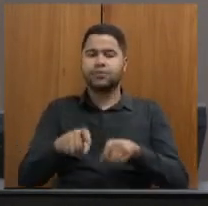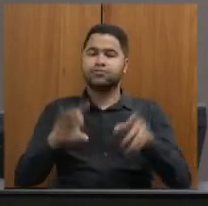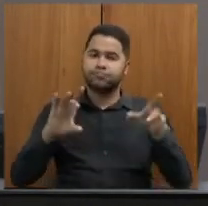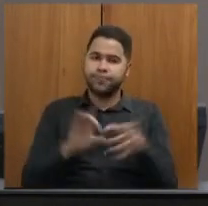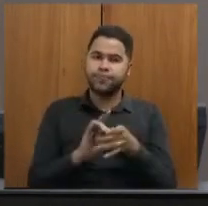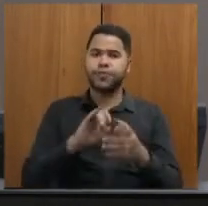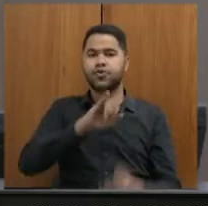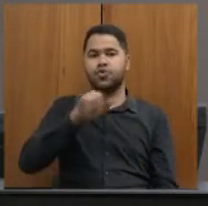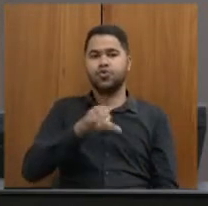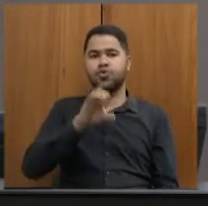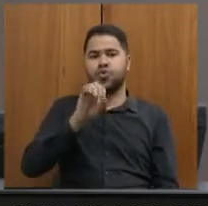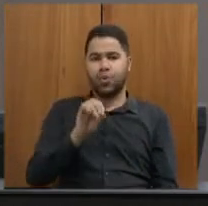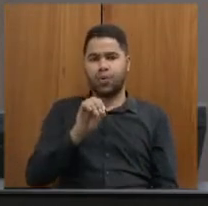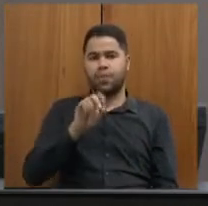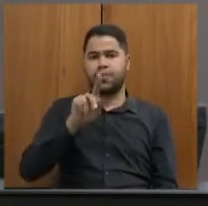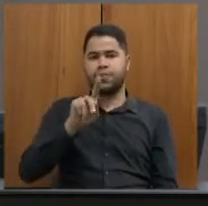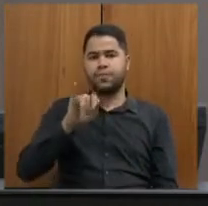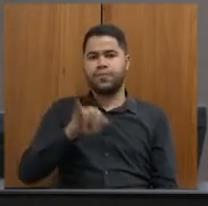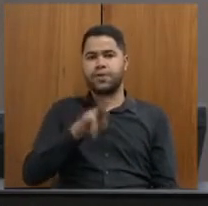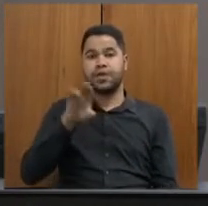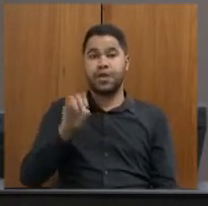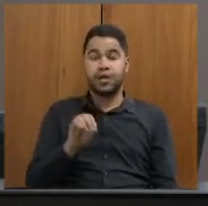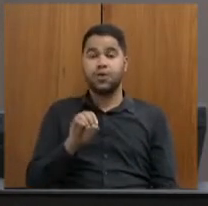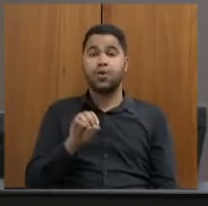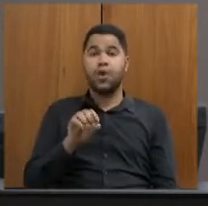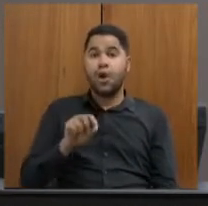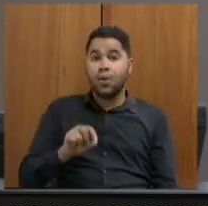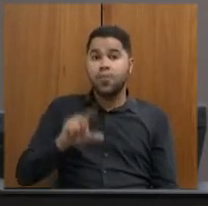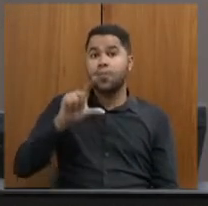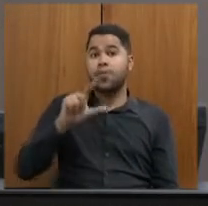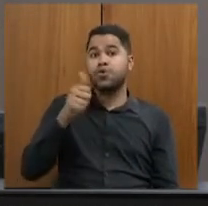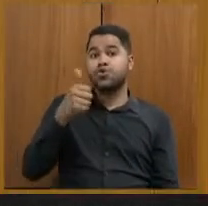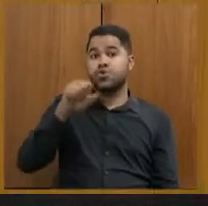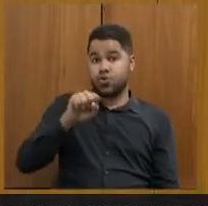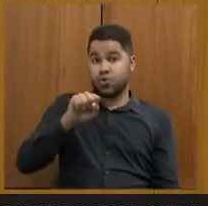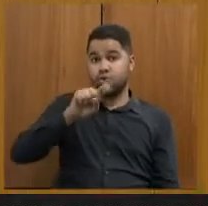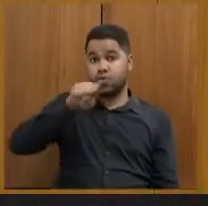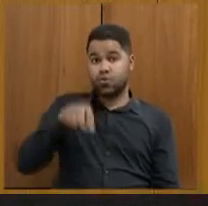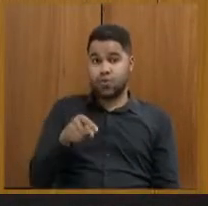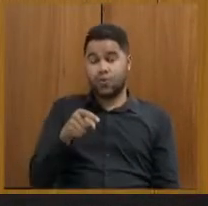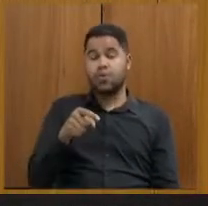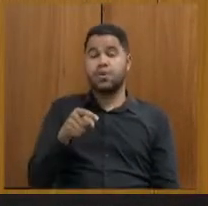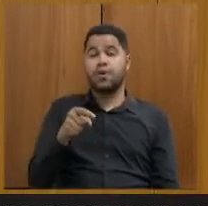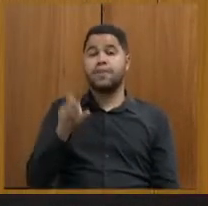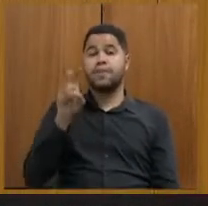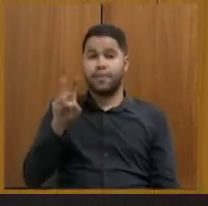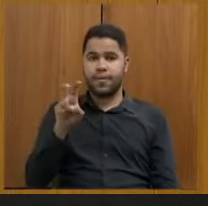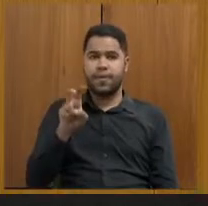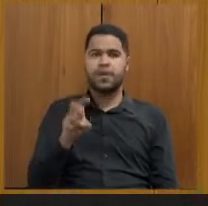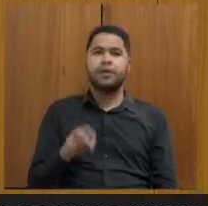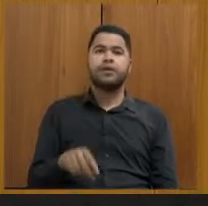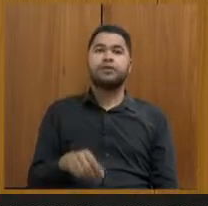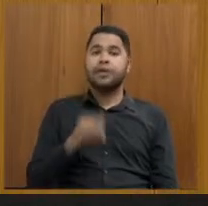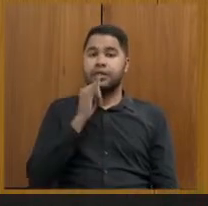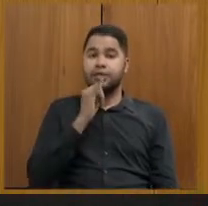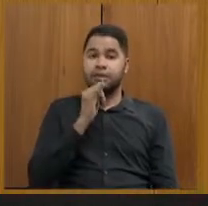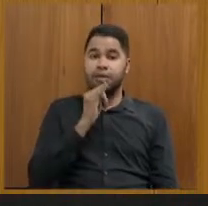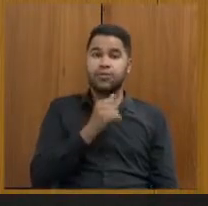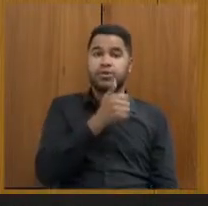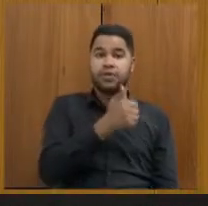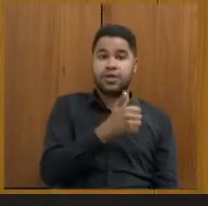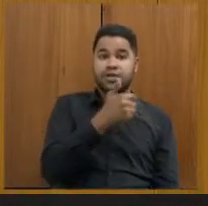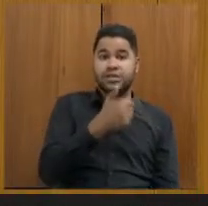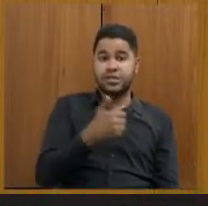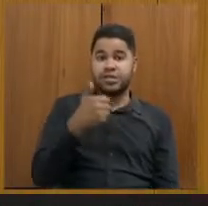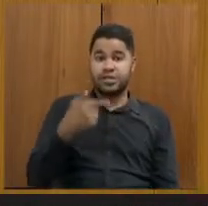João Pinheiro onde nós crescemos 18 e meio por cento saindo de 157 bilhões para 177